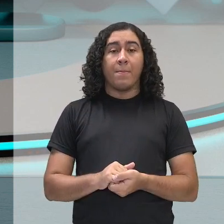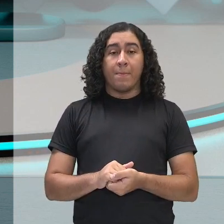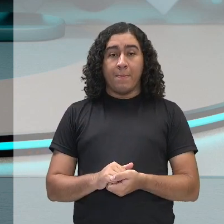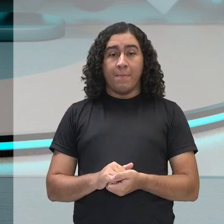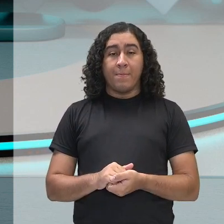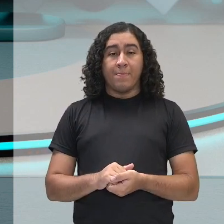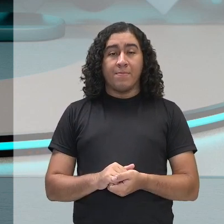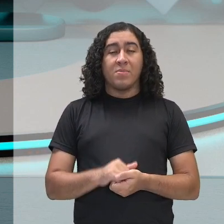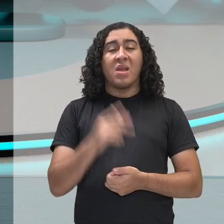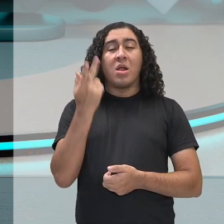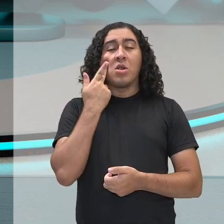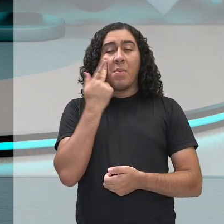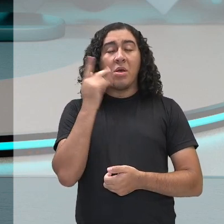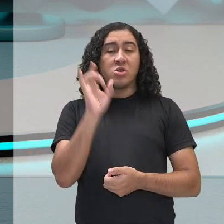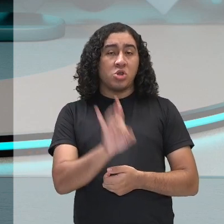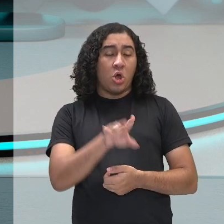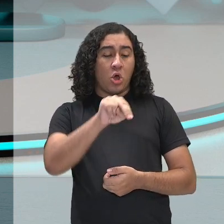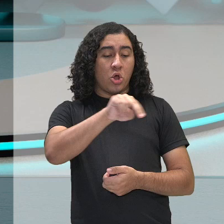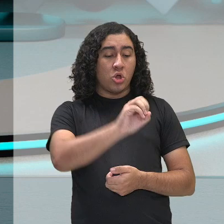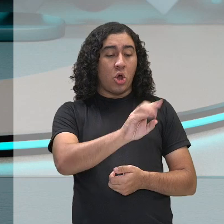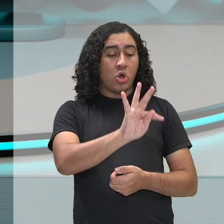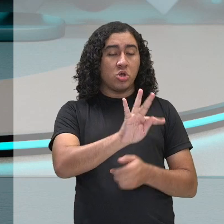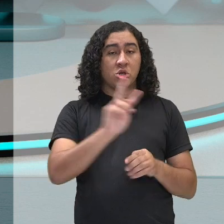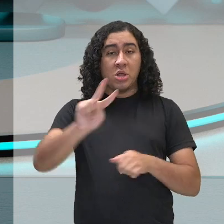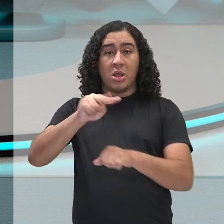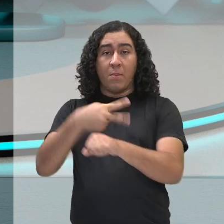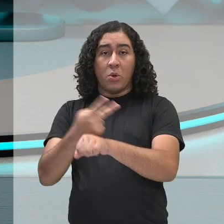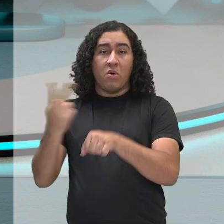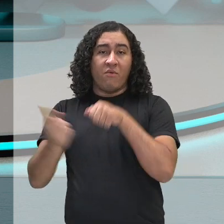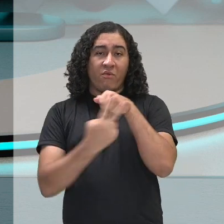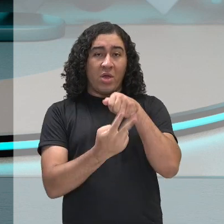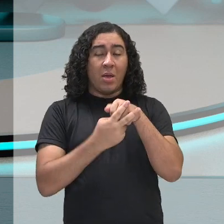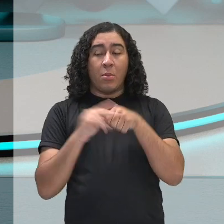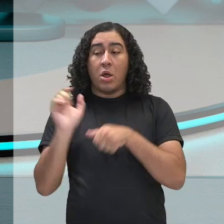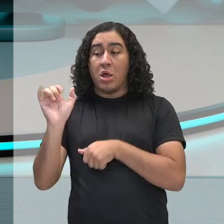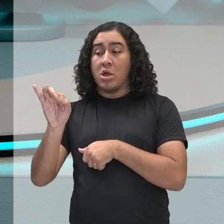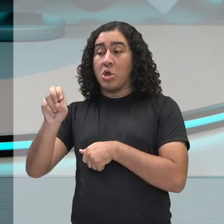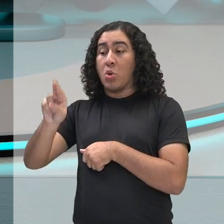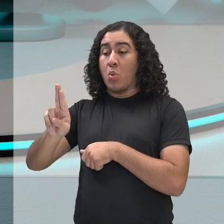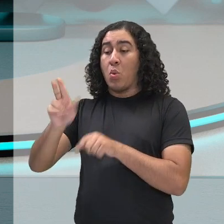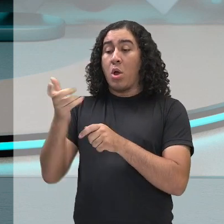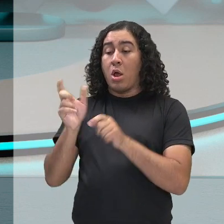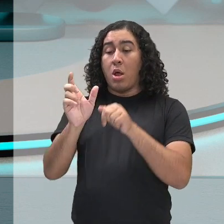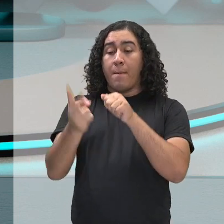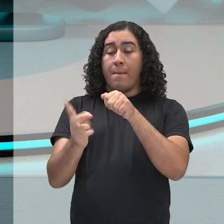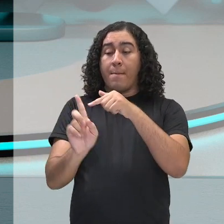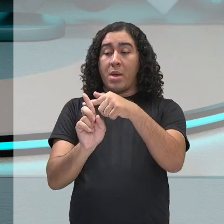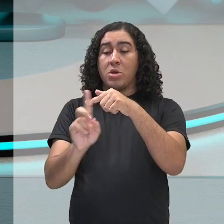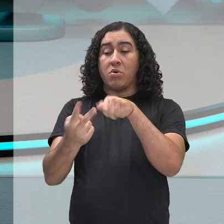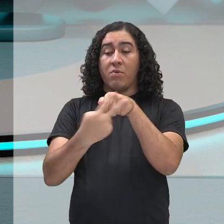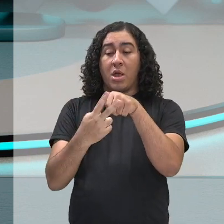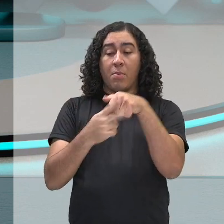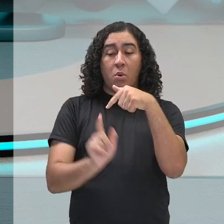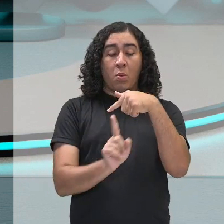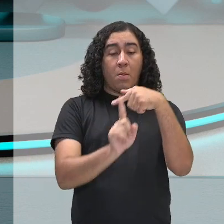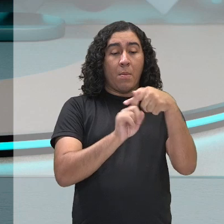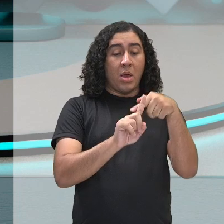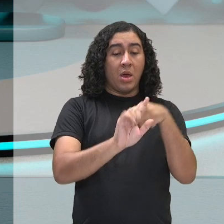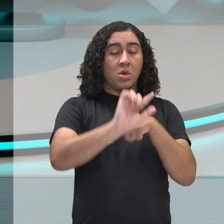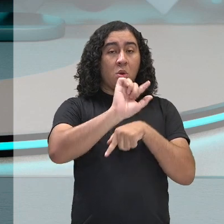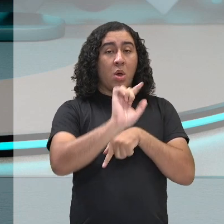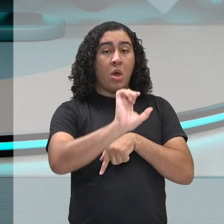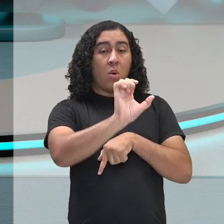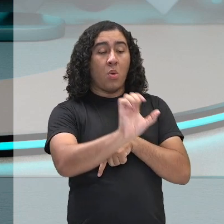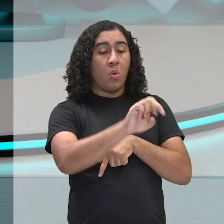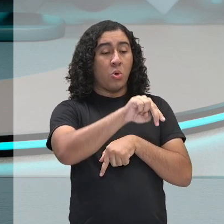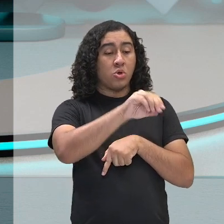normal é só você colocar o not logo depois do verbo to be, certo? A forma contraída você está vendo ali na frente, ó. We're not, you're